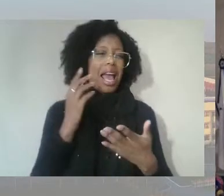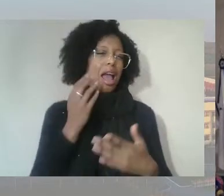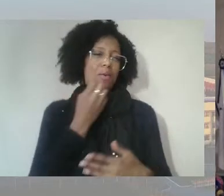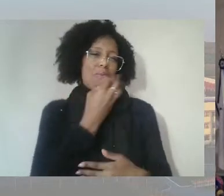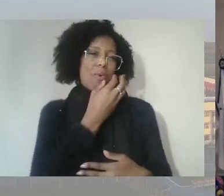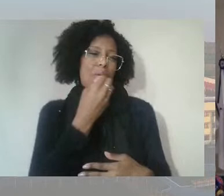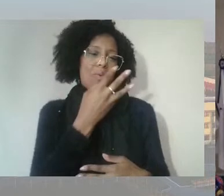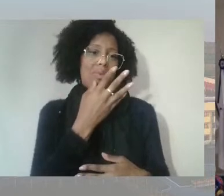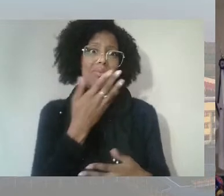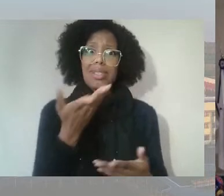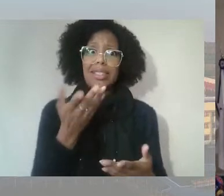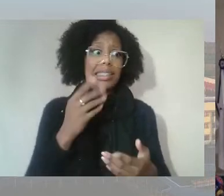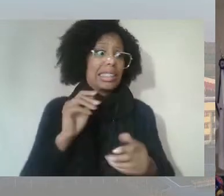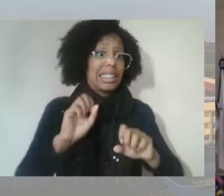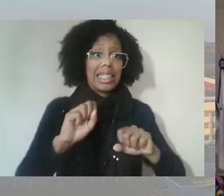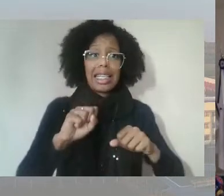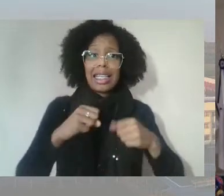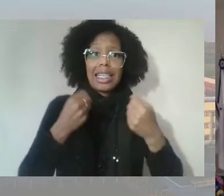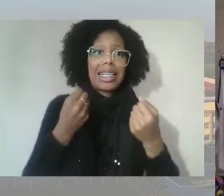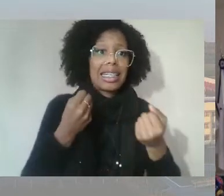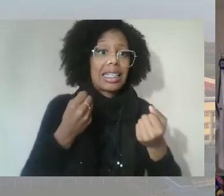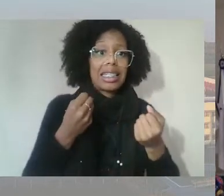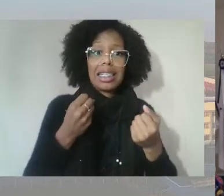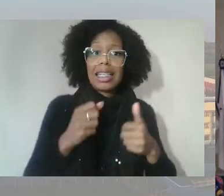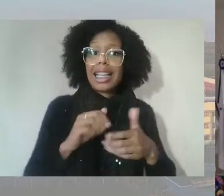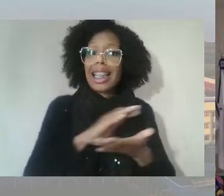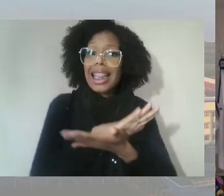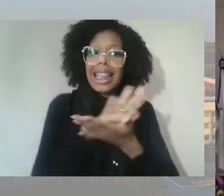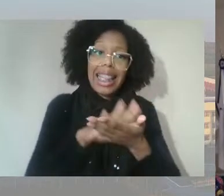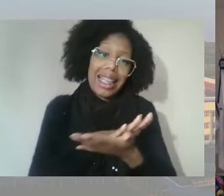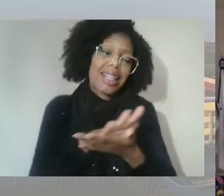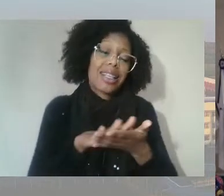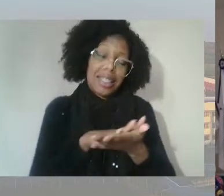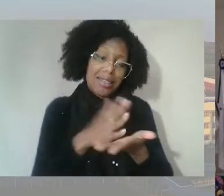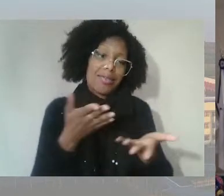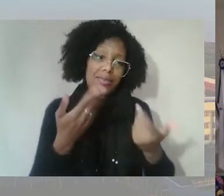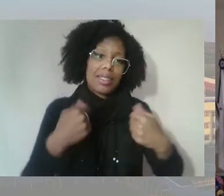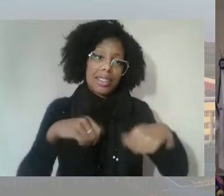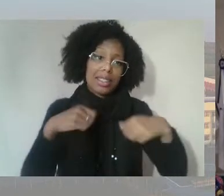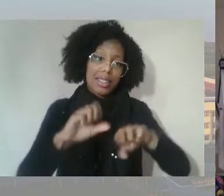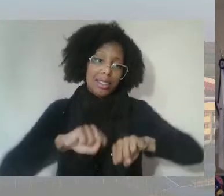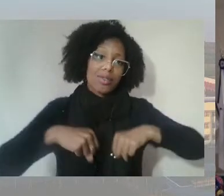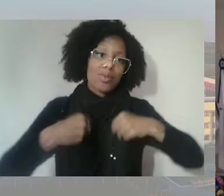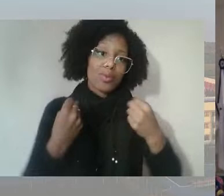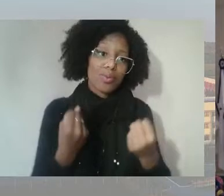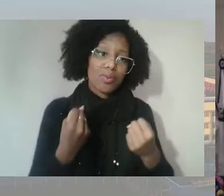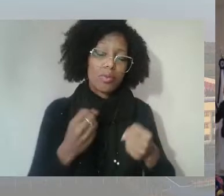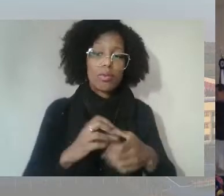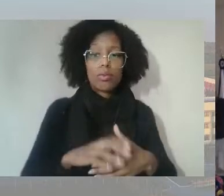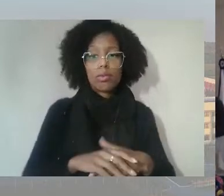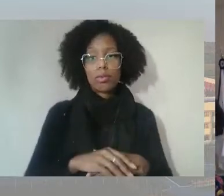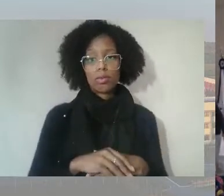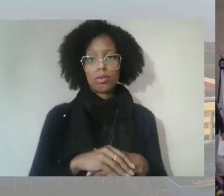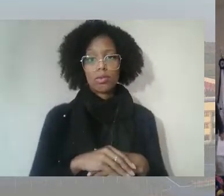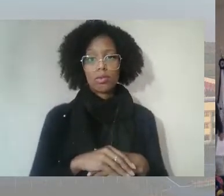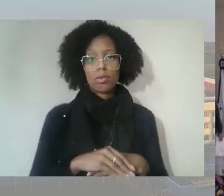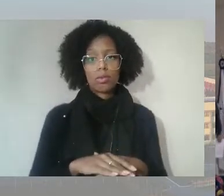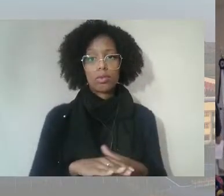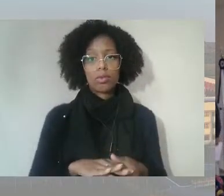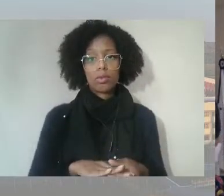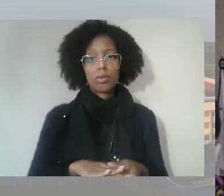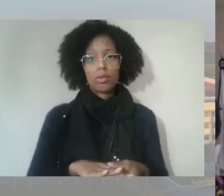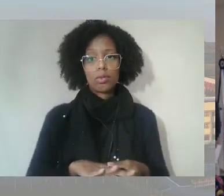muito longe do que ele mesmo coloca. Obrigado, Silveira. Pessoal,